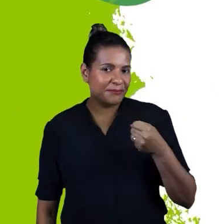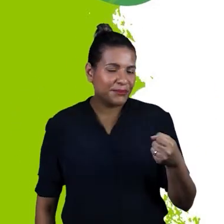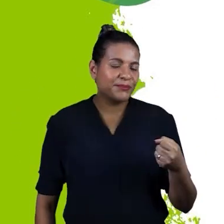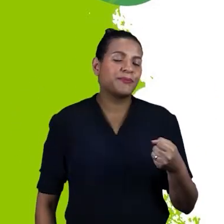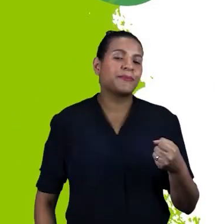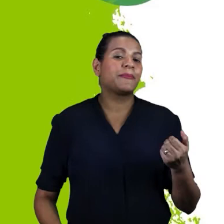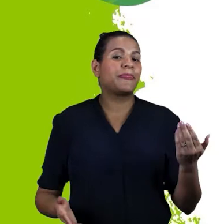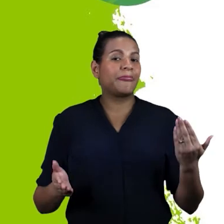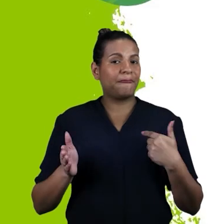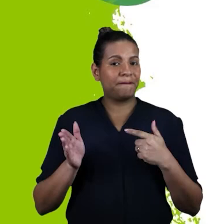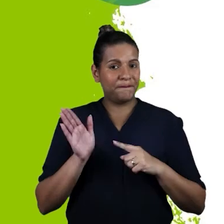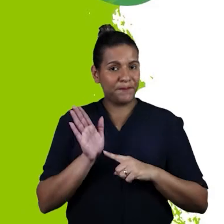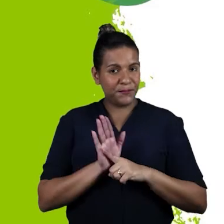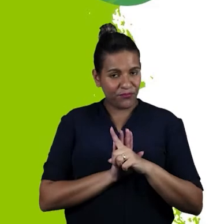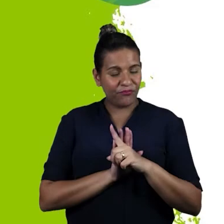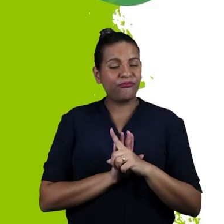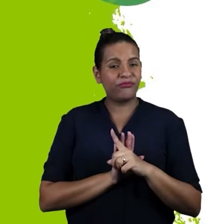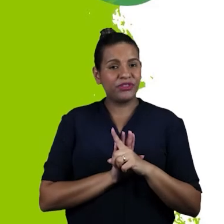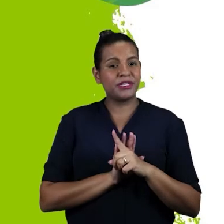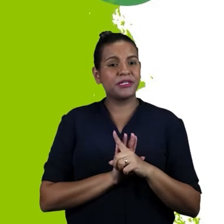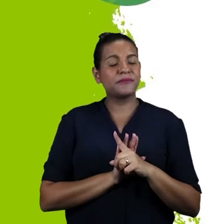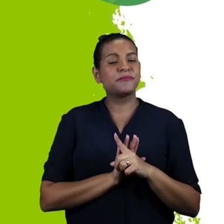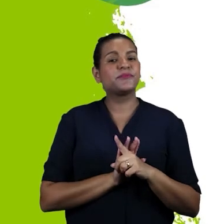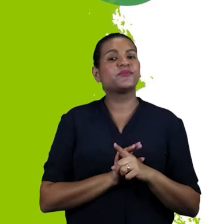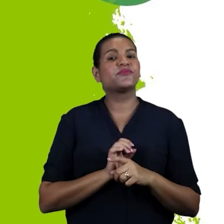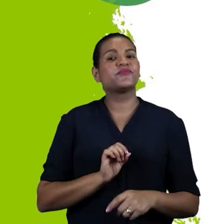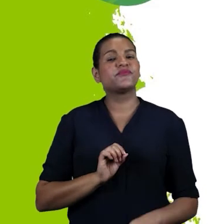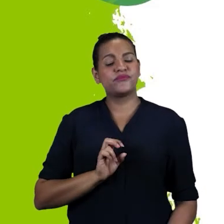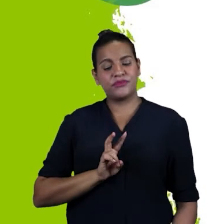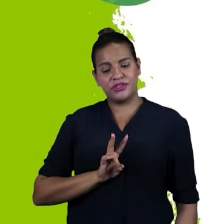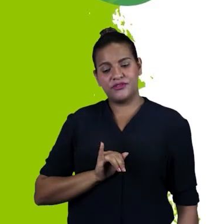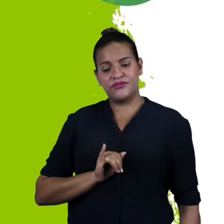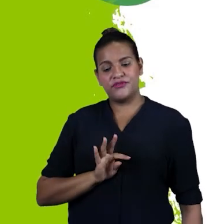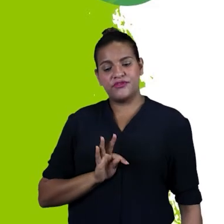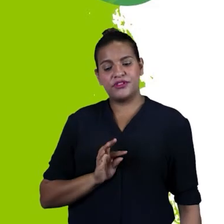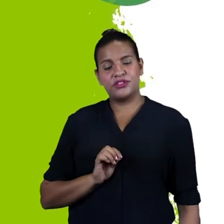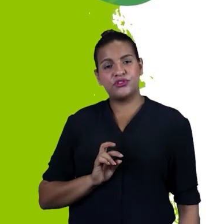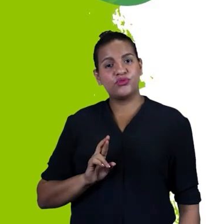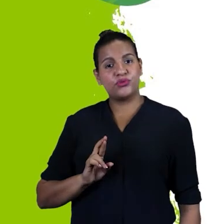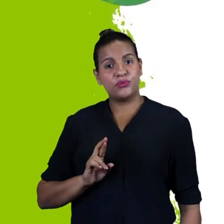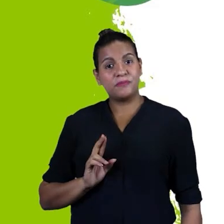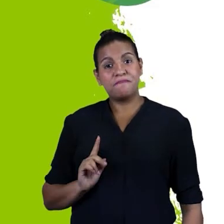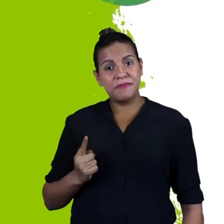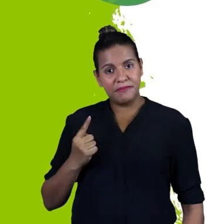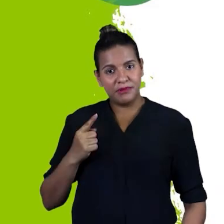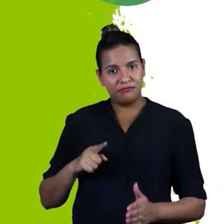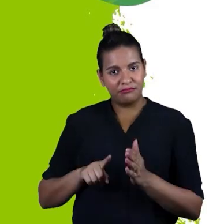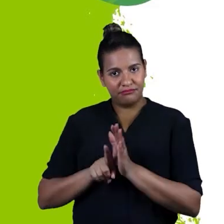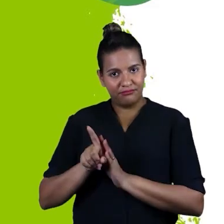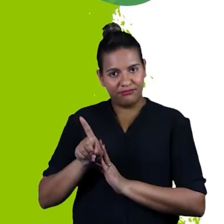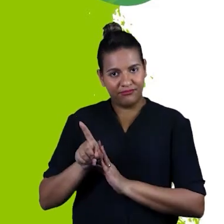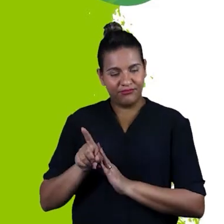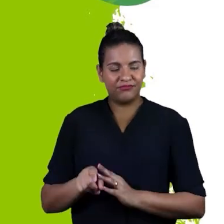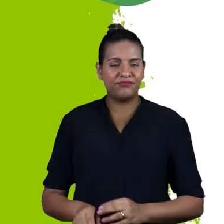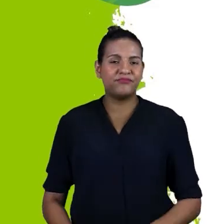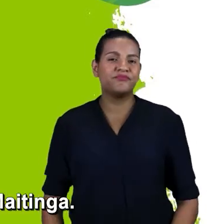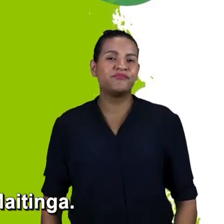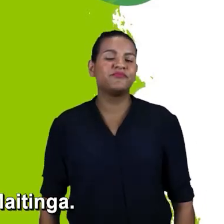essa entrevista. A nossa primeira pergunta vai ser realizada pelo Vitor.